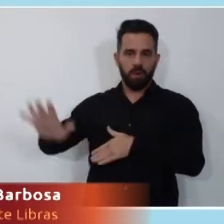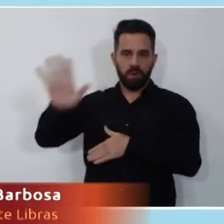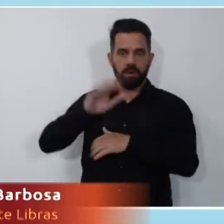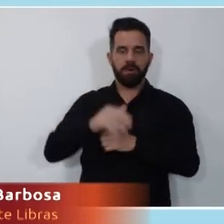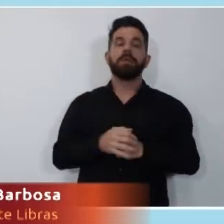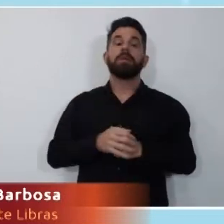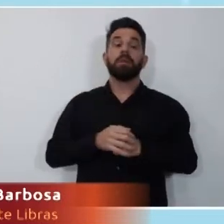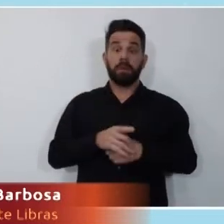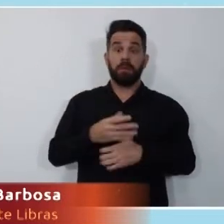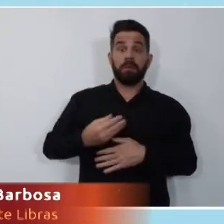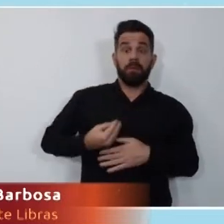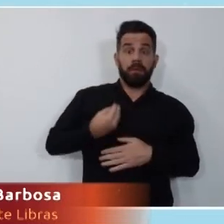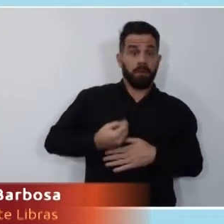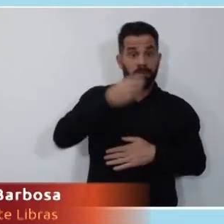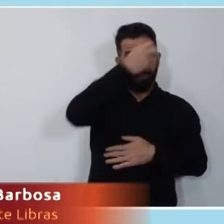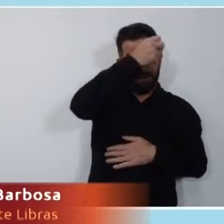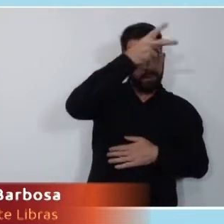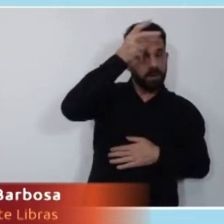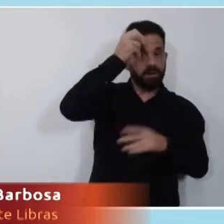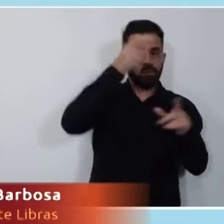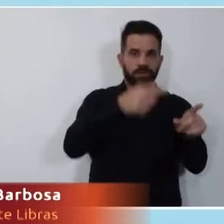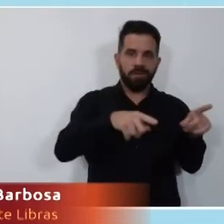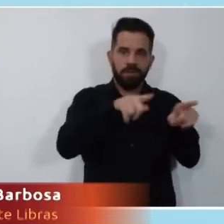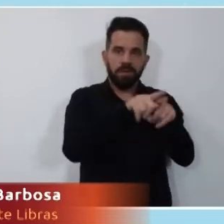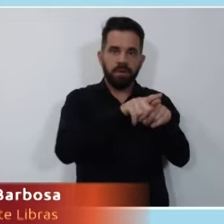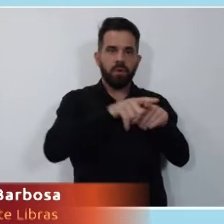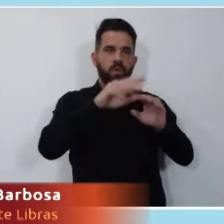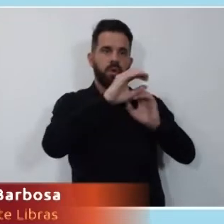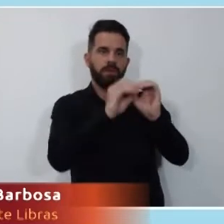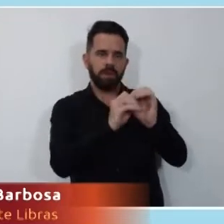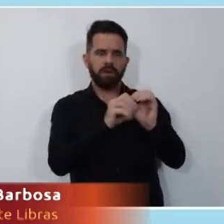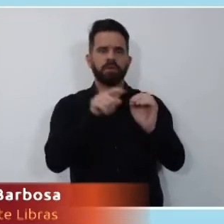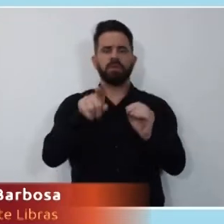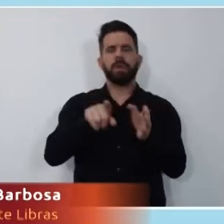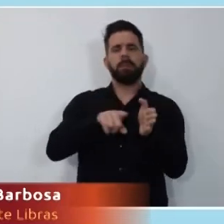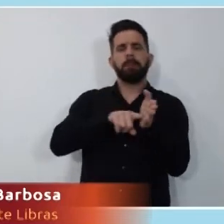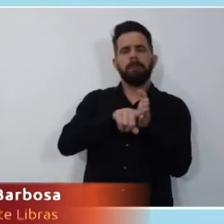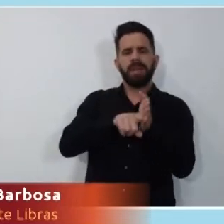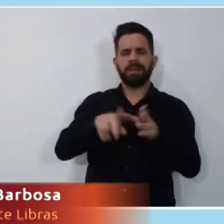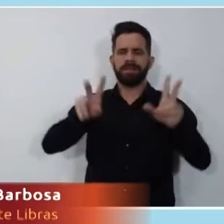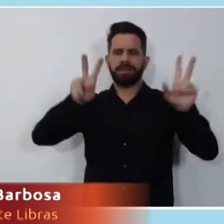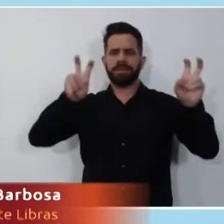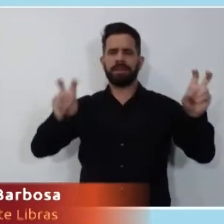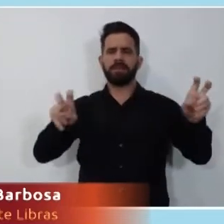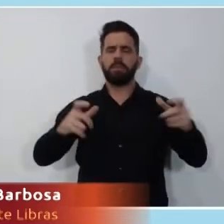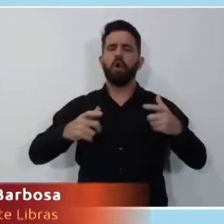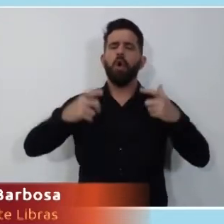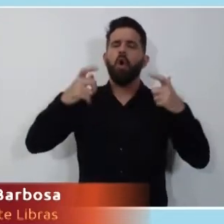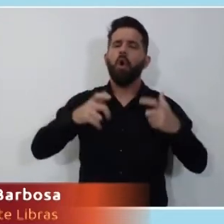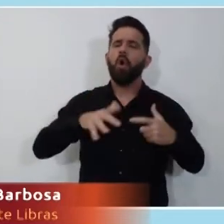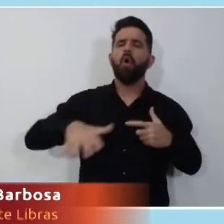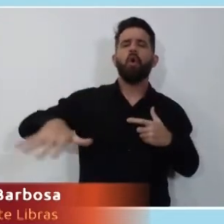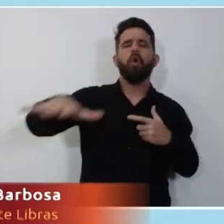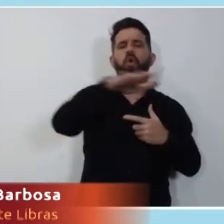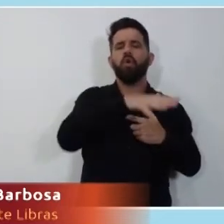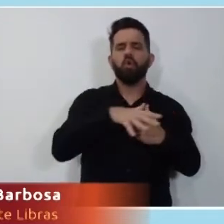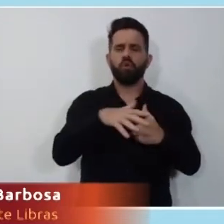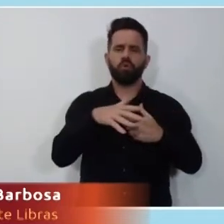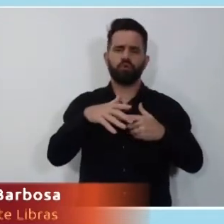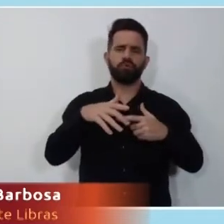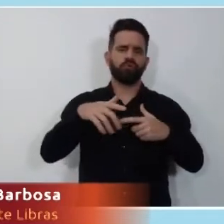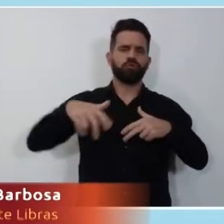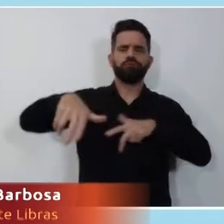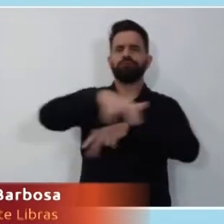já está realizando em parceria com a UFG, a pesquisa Por Onde Você Anda?, para coletar dados a respeito da